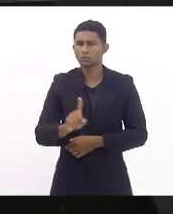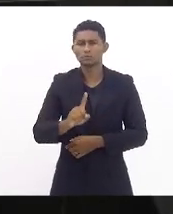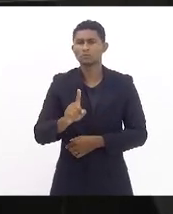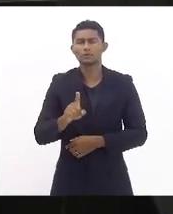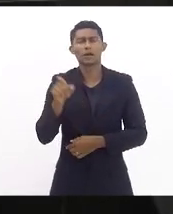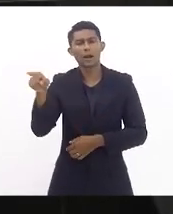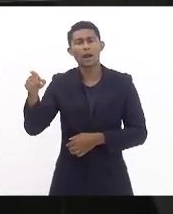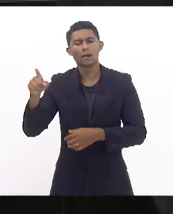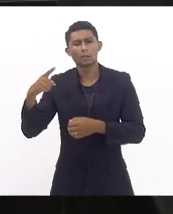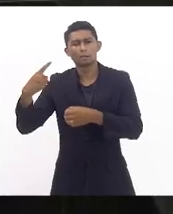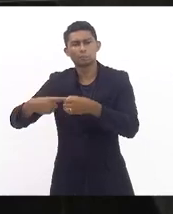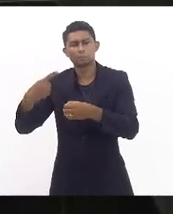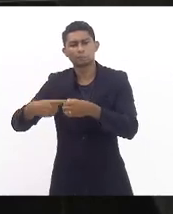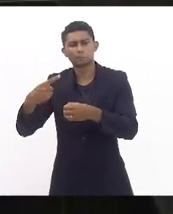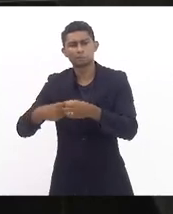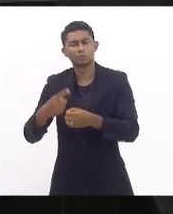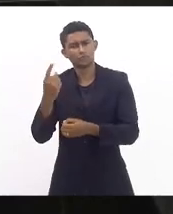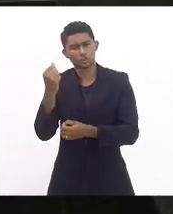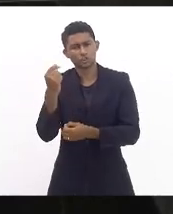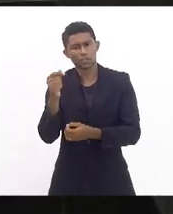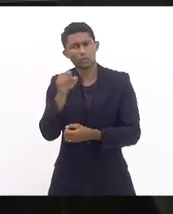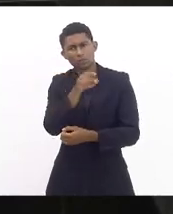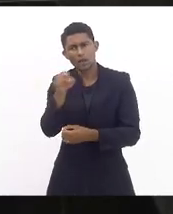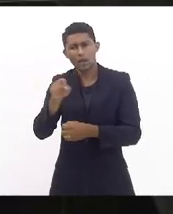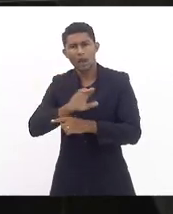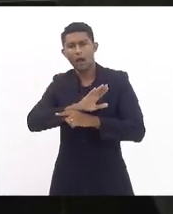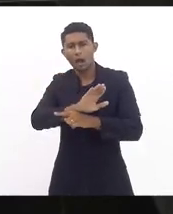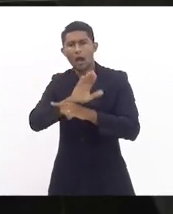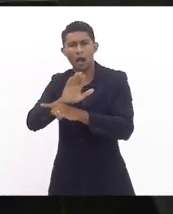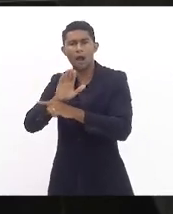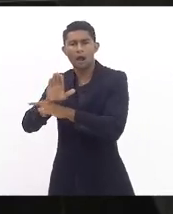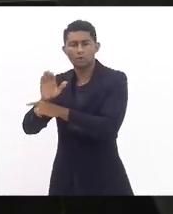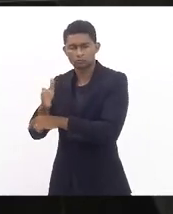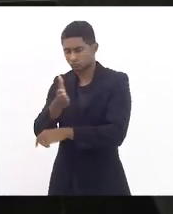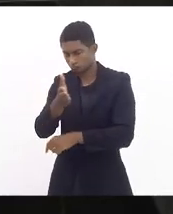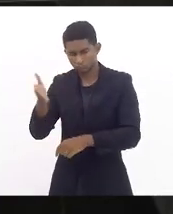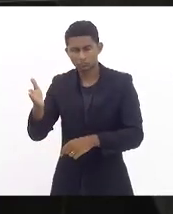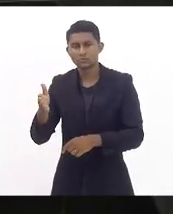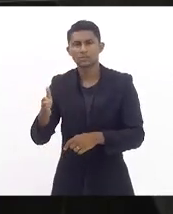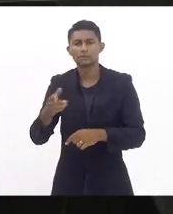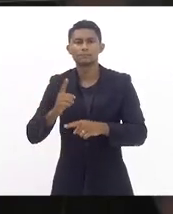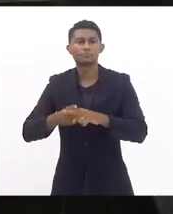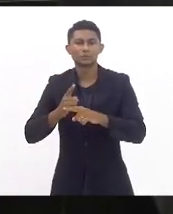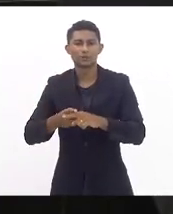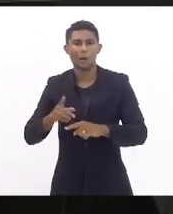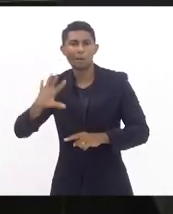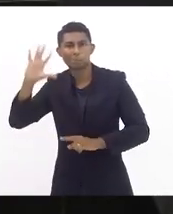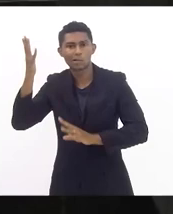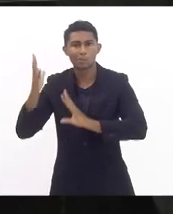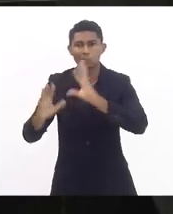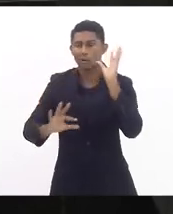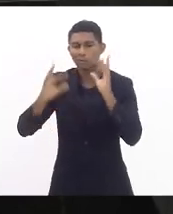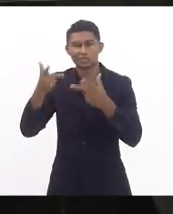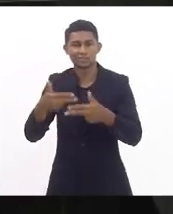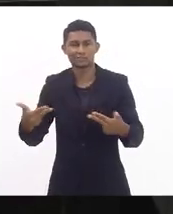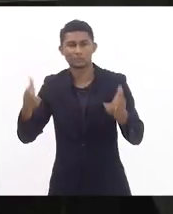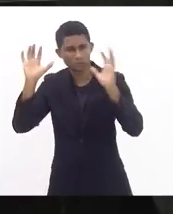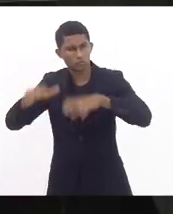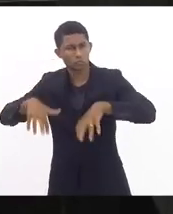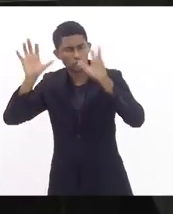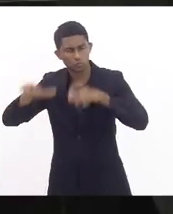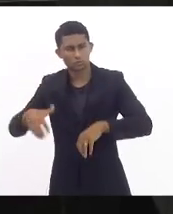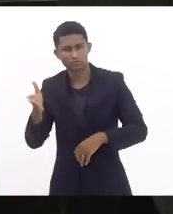imposto, quando ele estiver em situação de emergência ou calamidade. Então, é dar